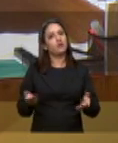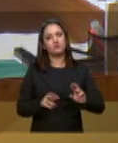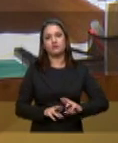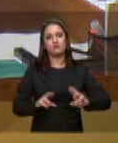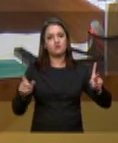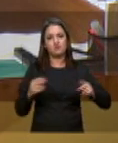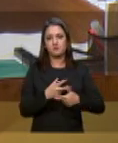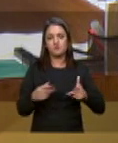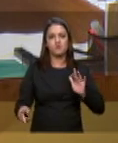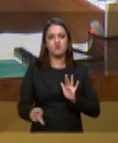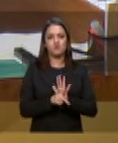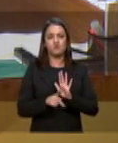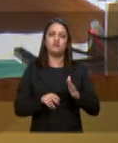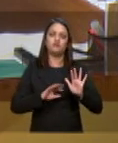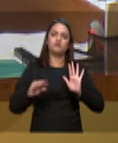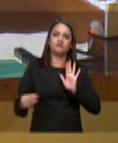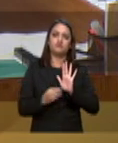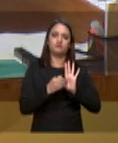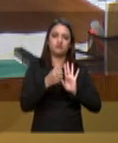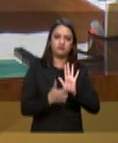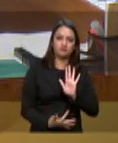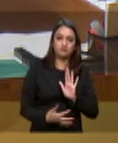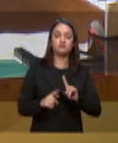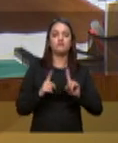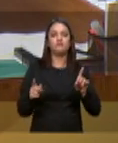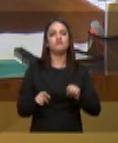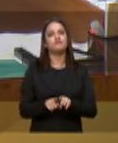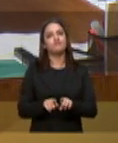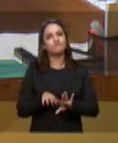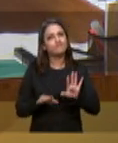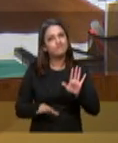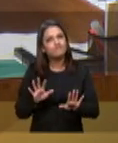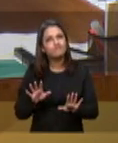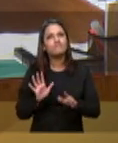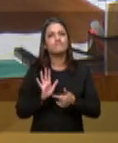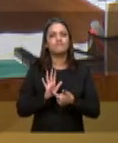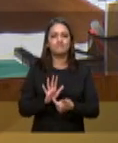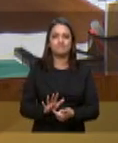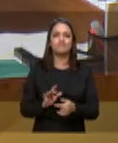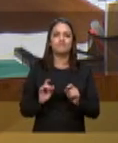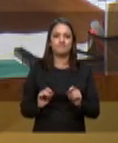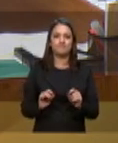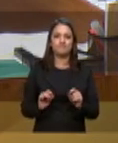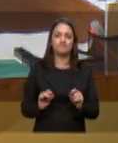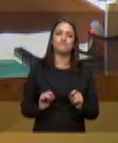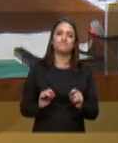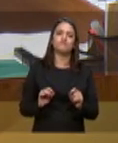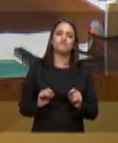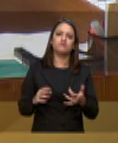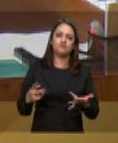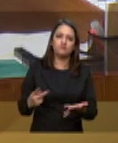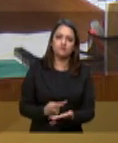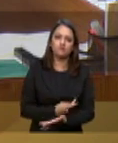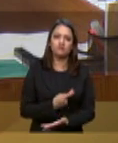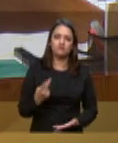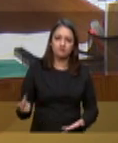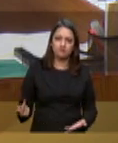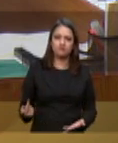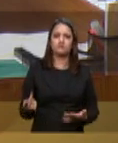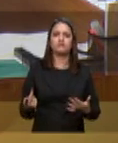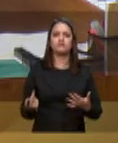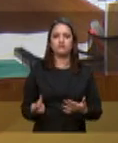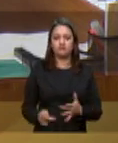próprio de embargos de declaração, mas, eventualmente, também redesenho do alcance que vem sendo conferido ao verbete número